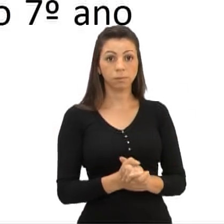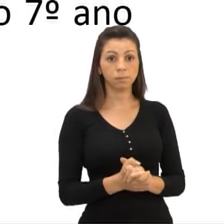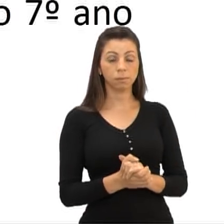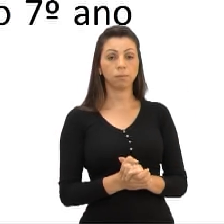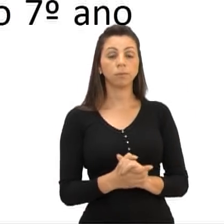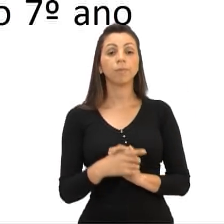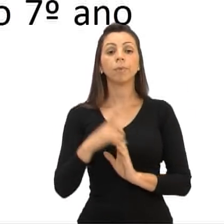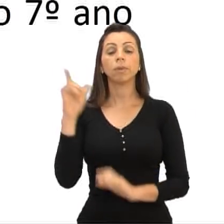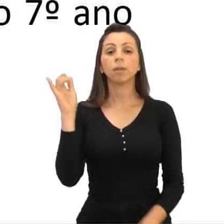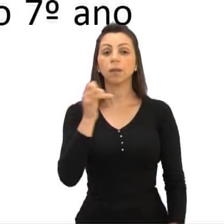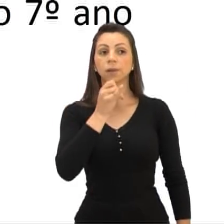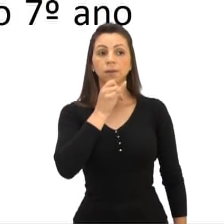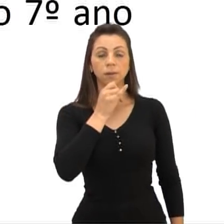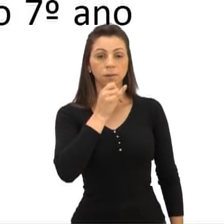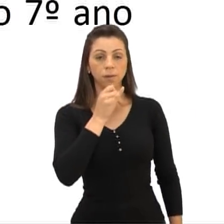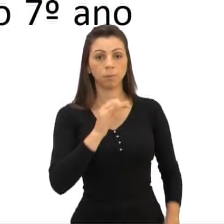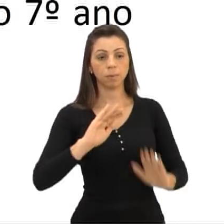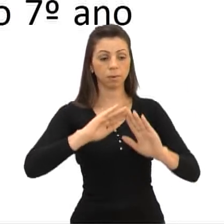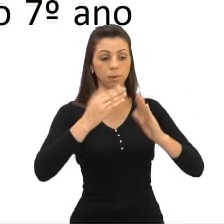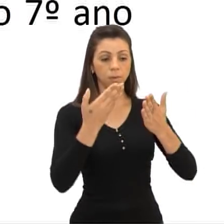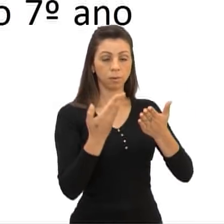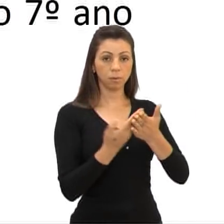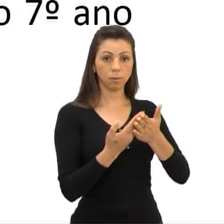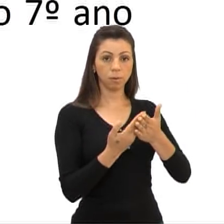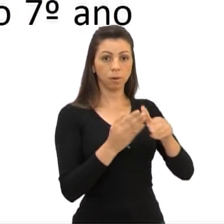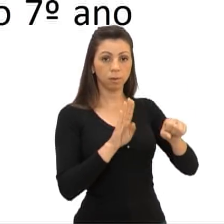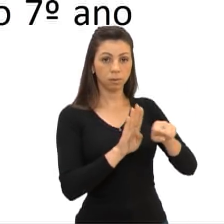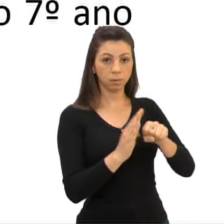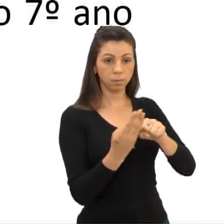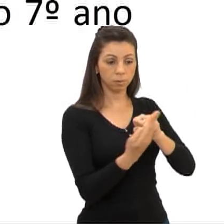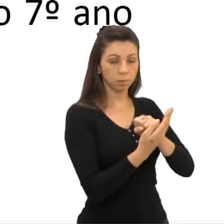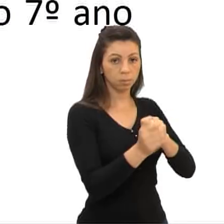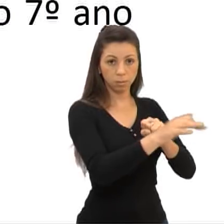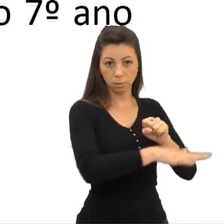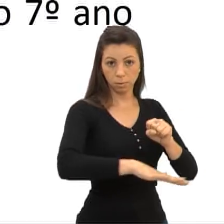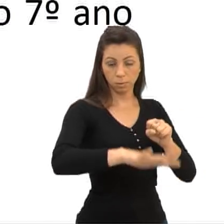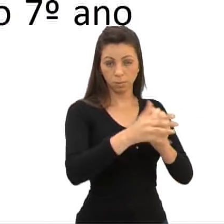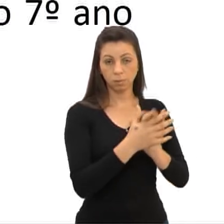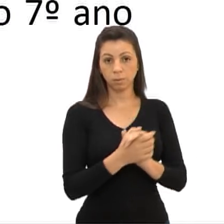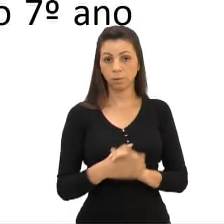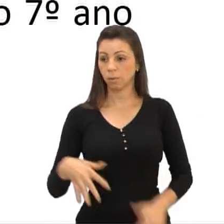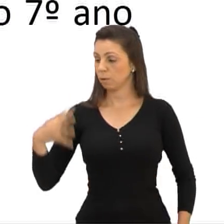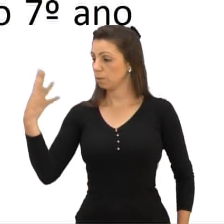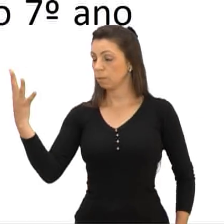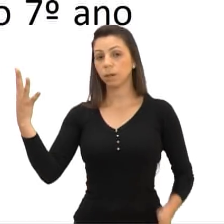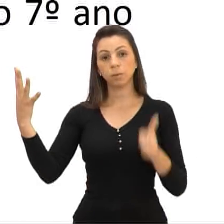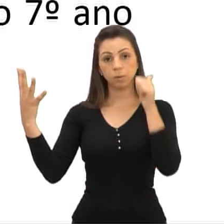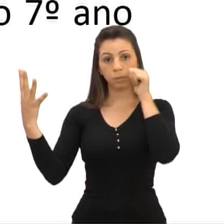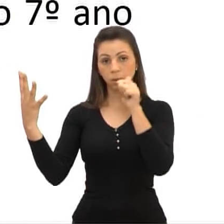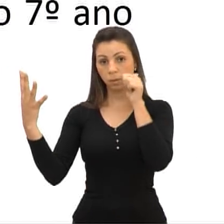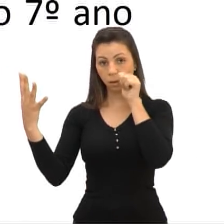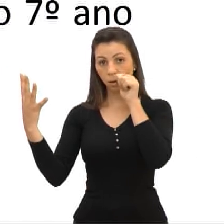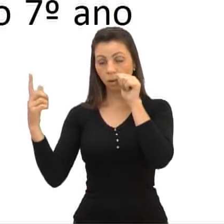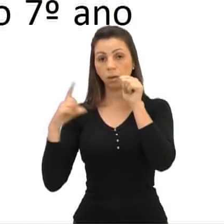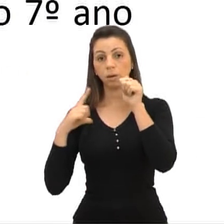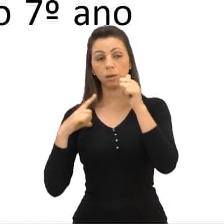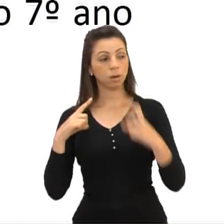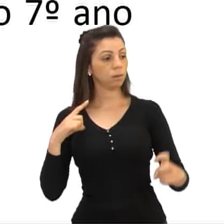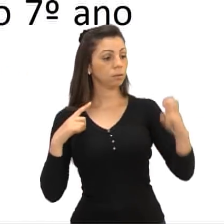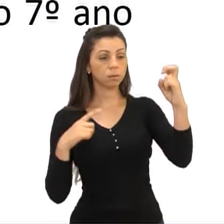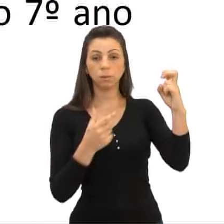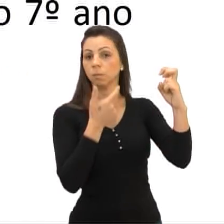Nesse exemplo, na escola do bairro, veja que para cada 4 meninas, há 5